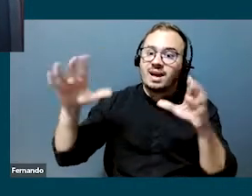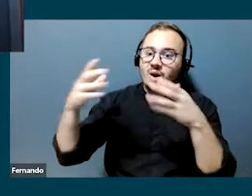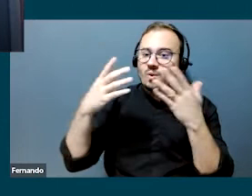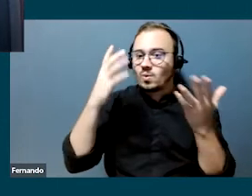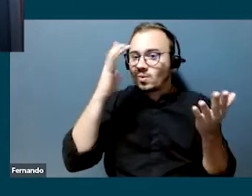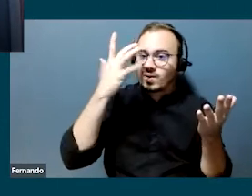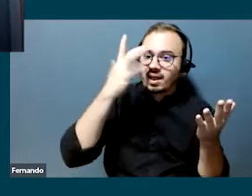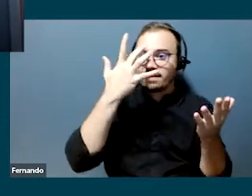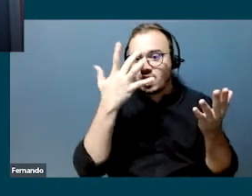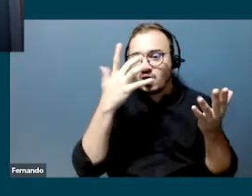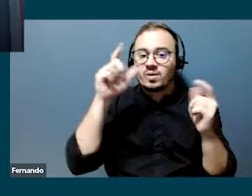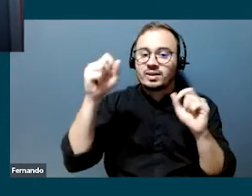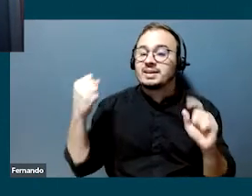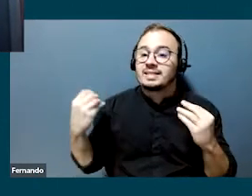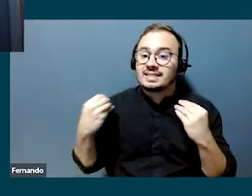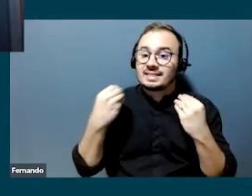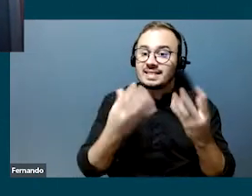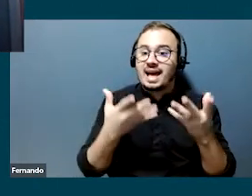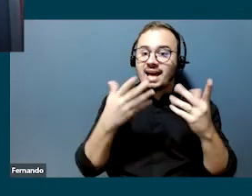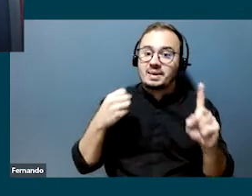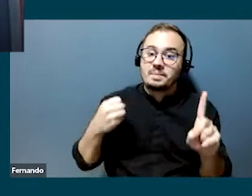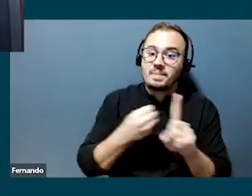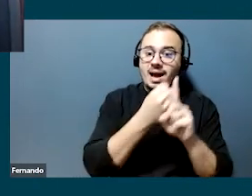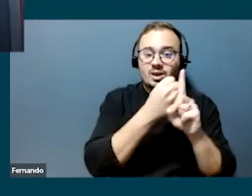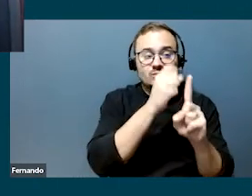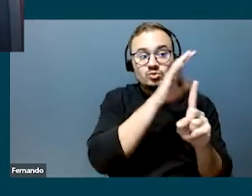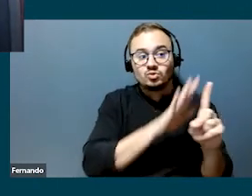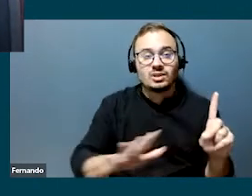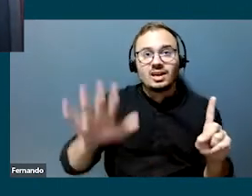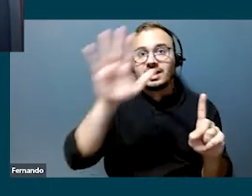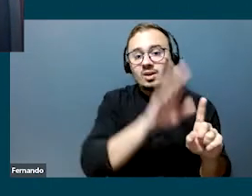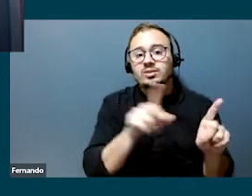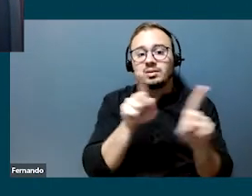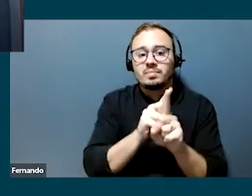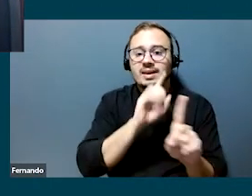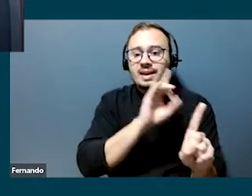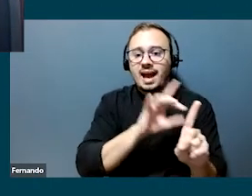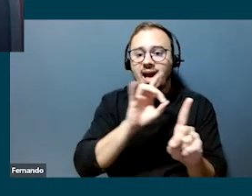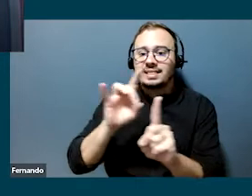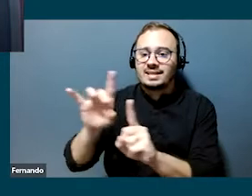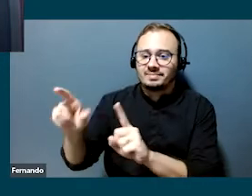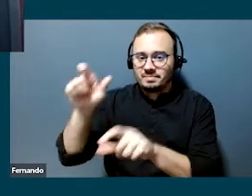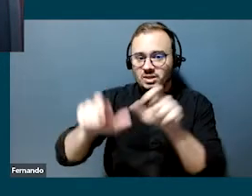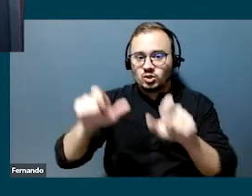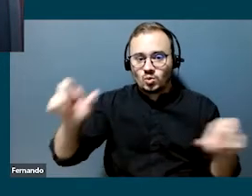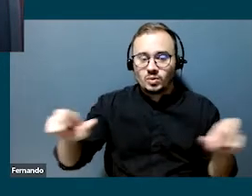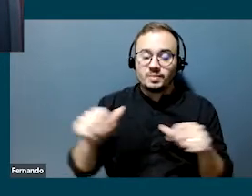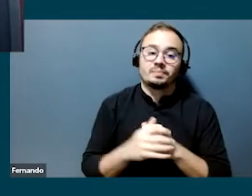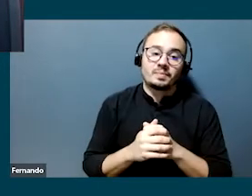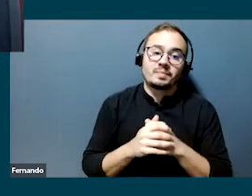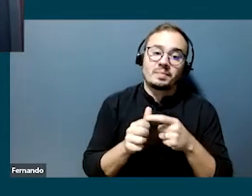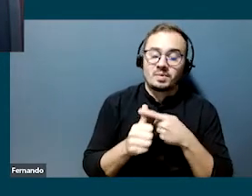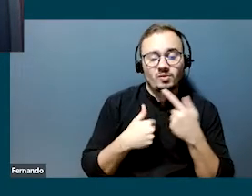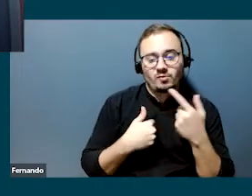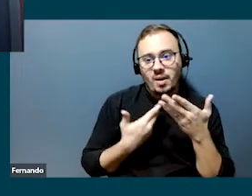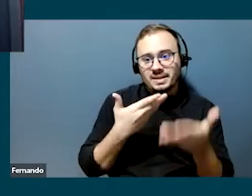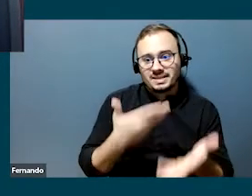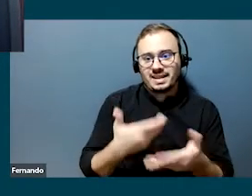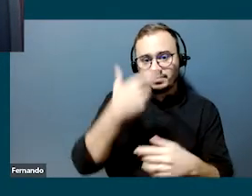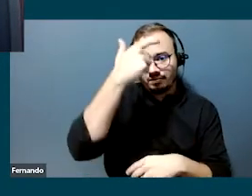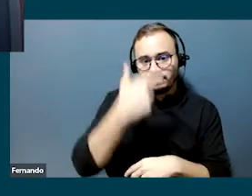impacta tanto de uma perspectiva macro quanto uma perspectiva individual a vida das pessoas. Então, antes da gente começar, deixa